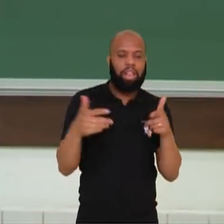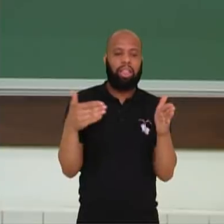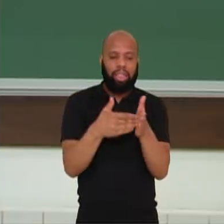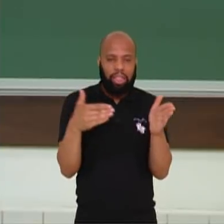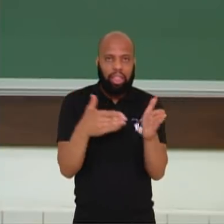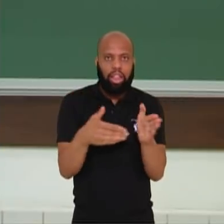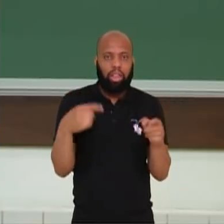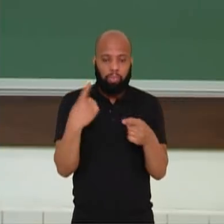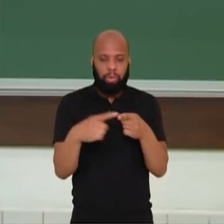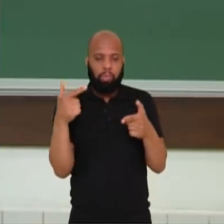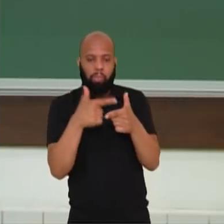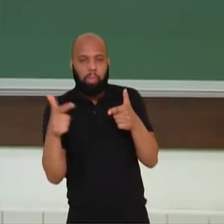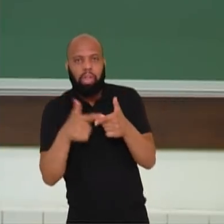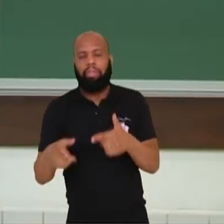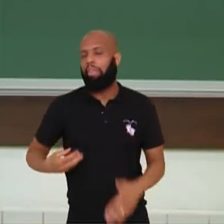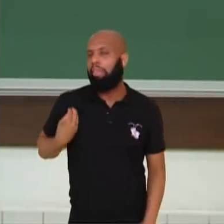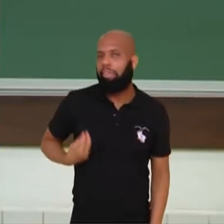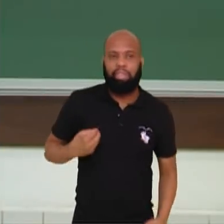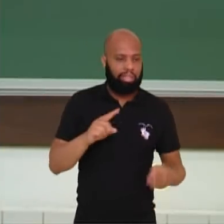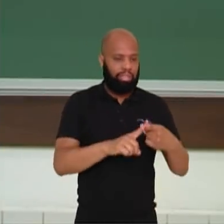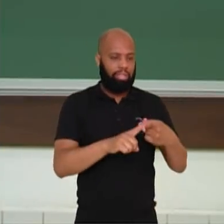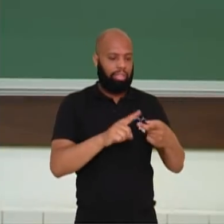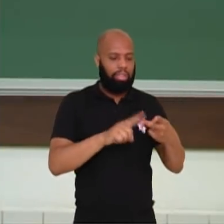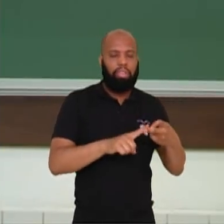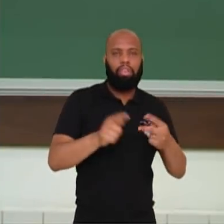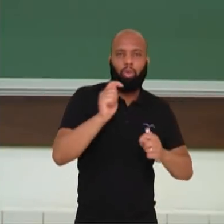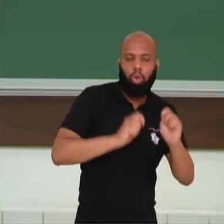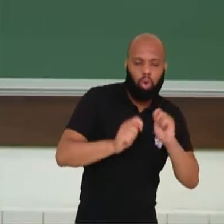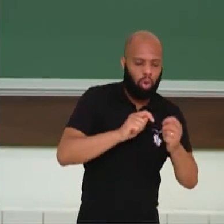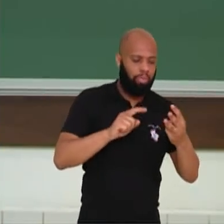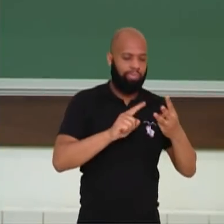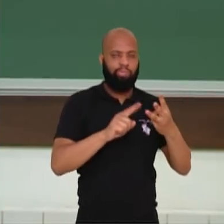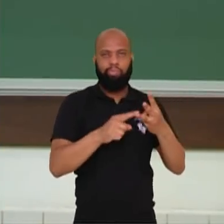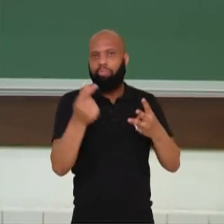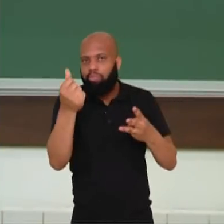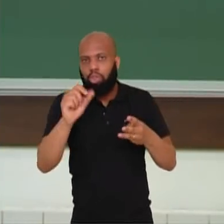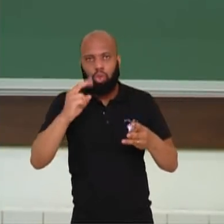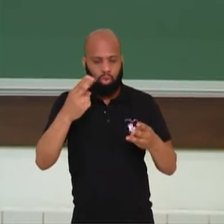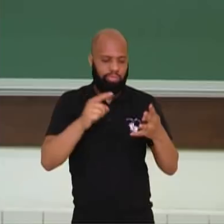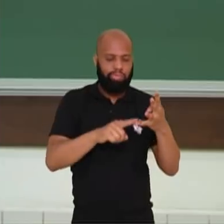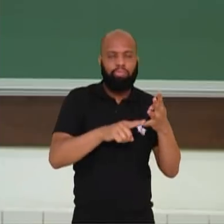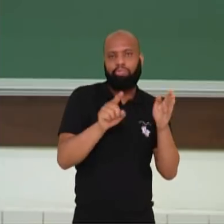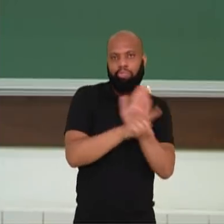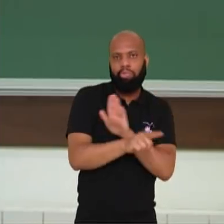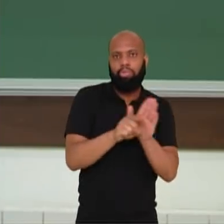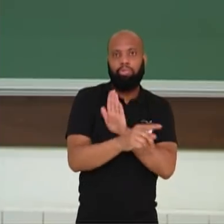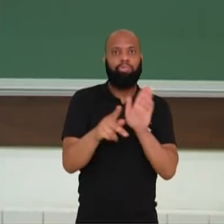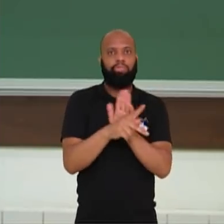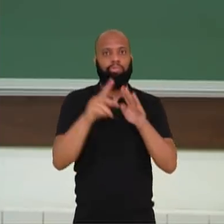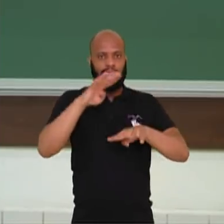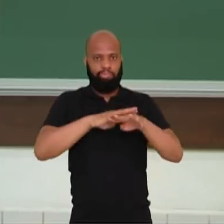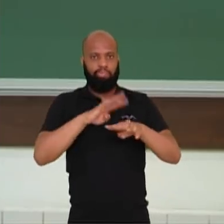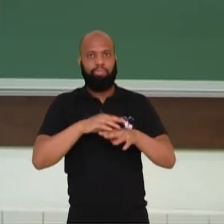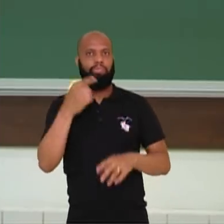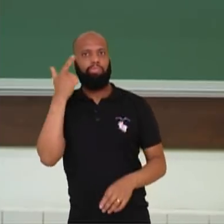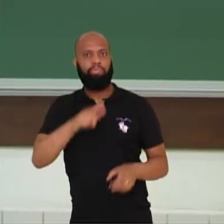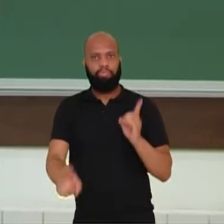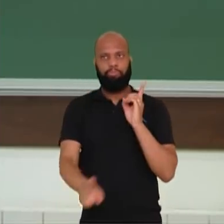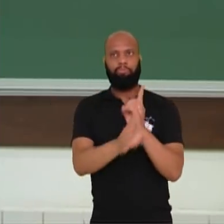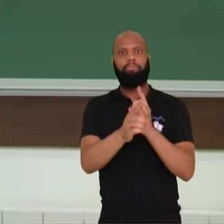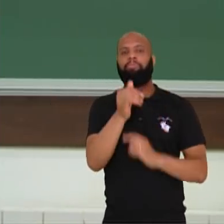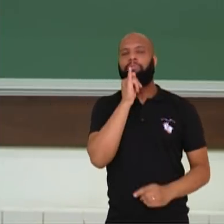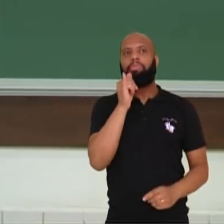um problema na nossa vida, seja um problema econômico, financeiro, amoroso, ou um problema de matemática, né? Quando você encontra um algoritmo para resolver uma